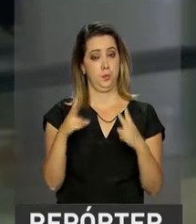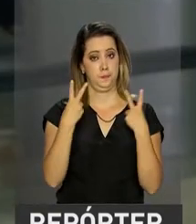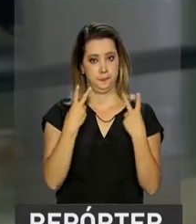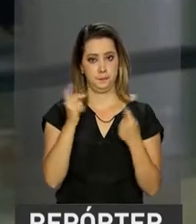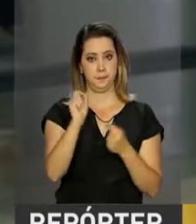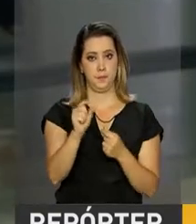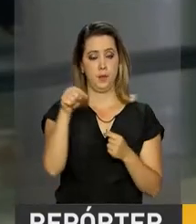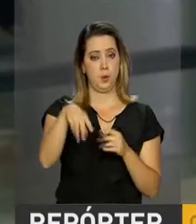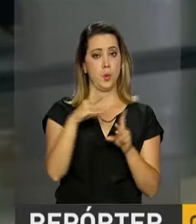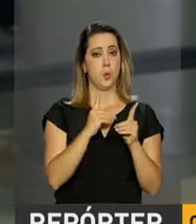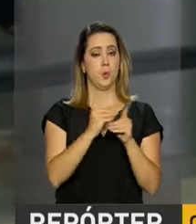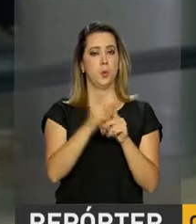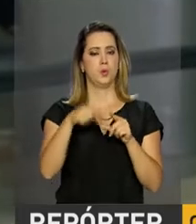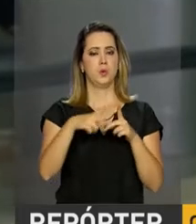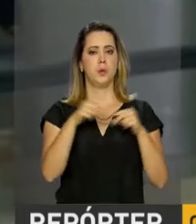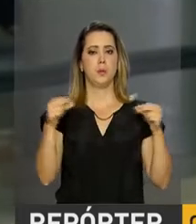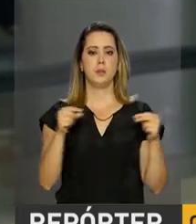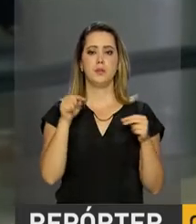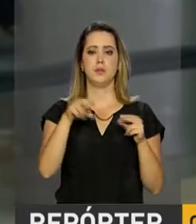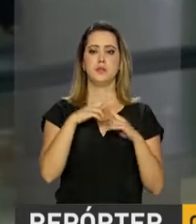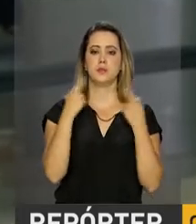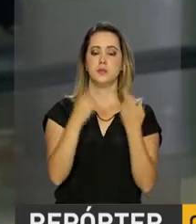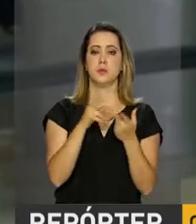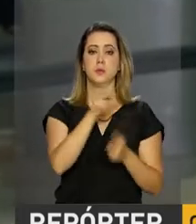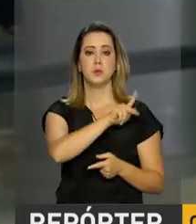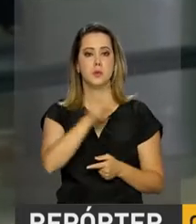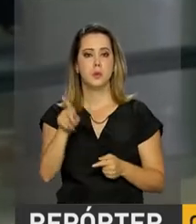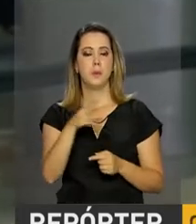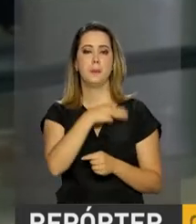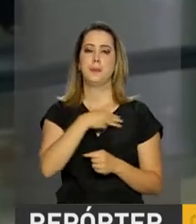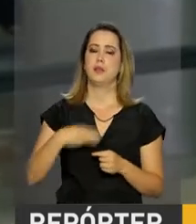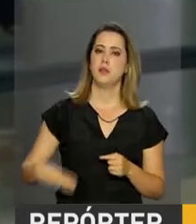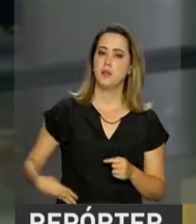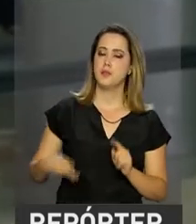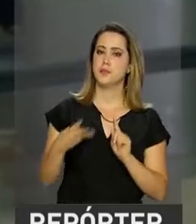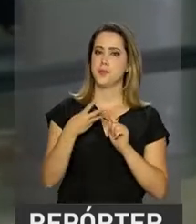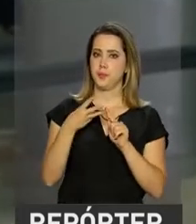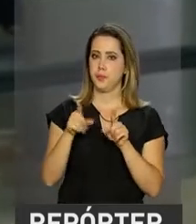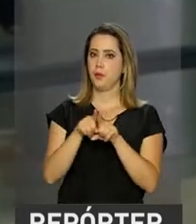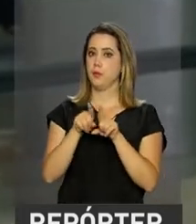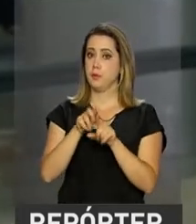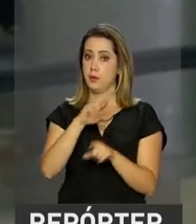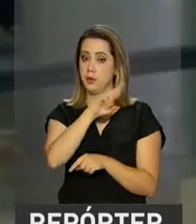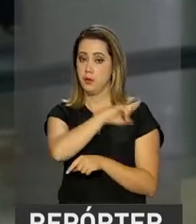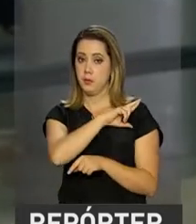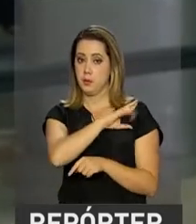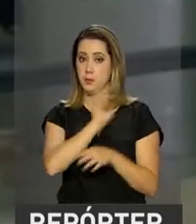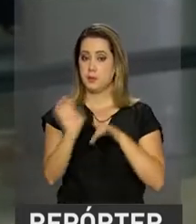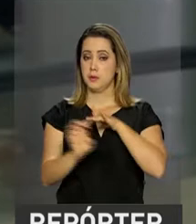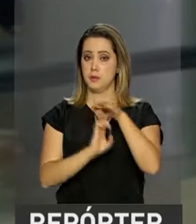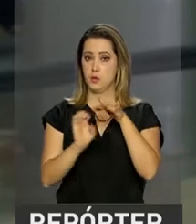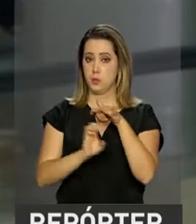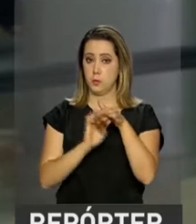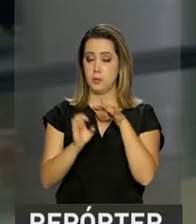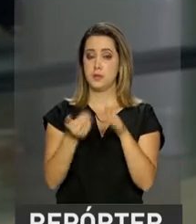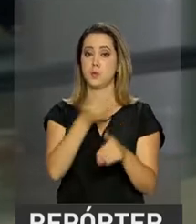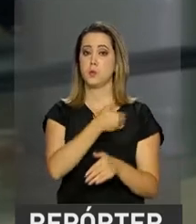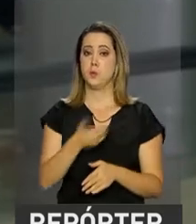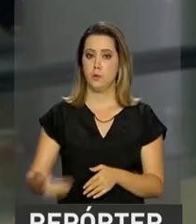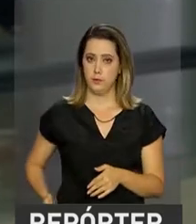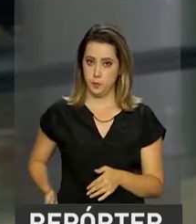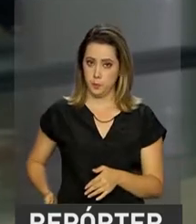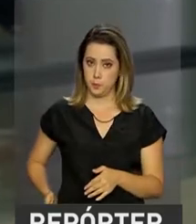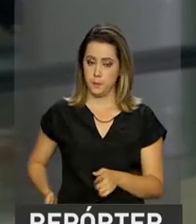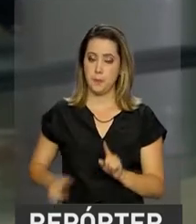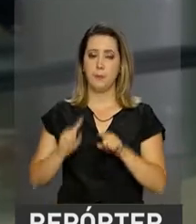encontro aqui em brasília reuniu o presidente ministros e também representantes da empresas públicas depois da